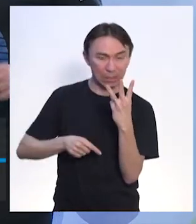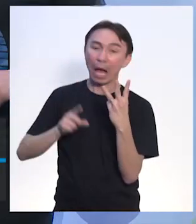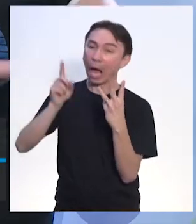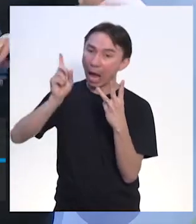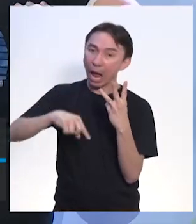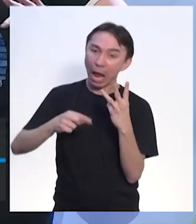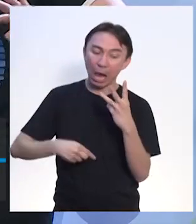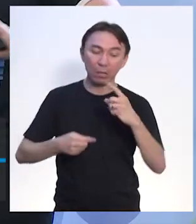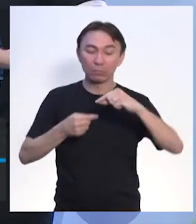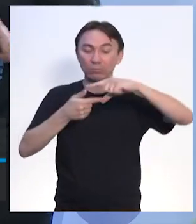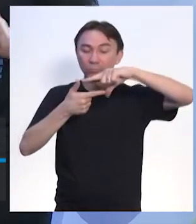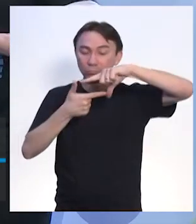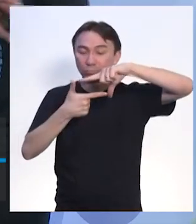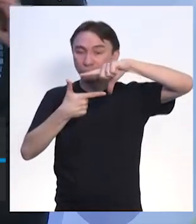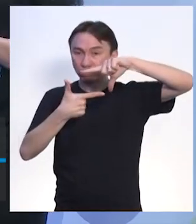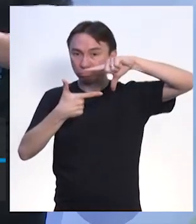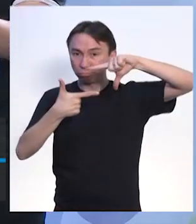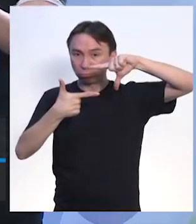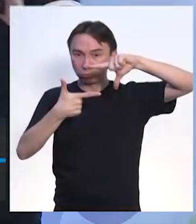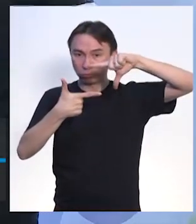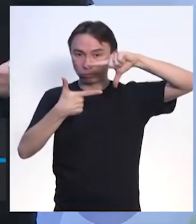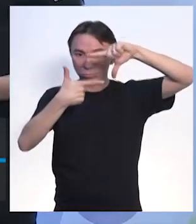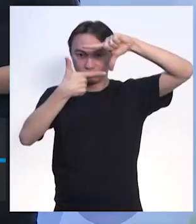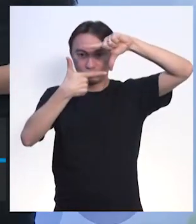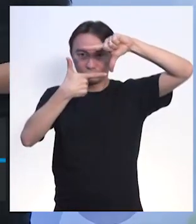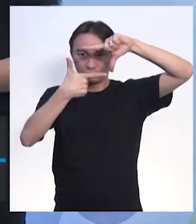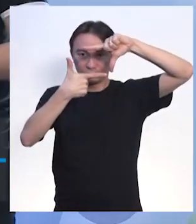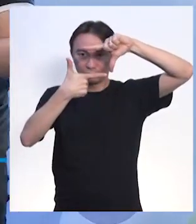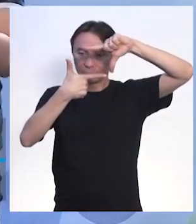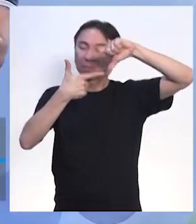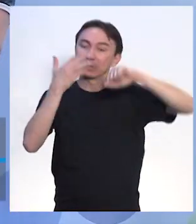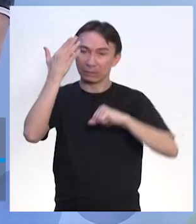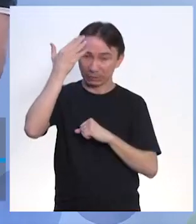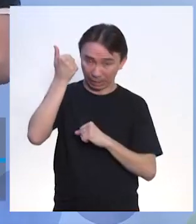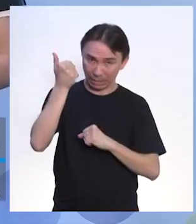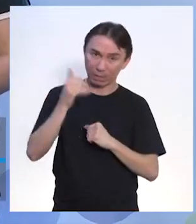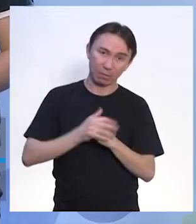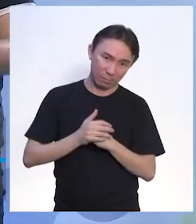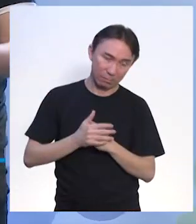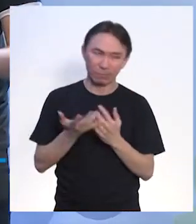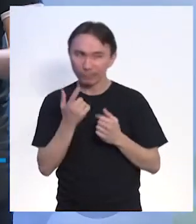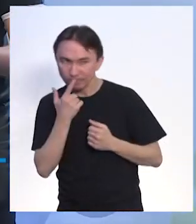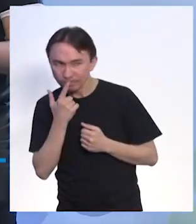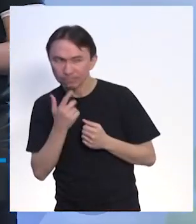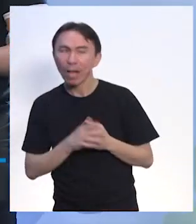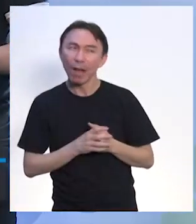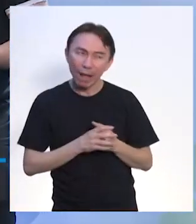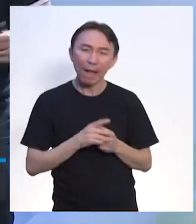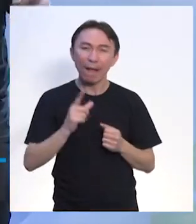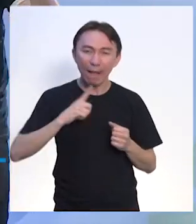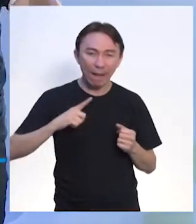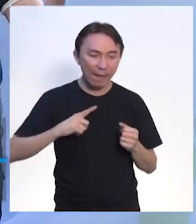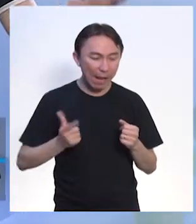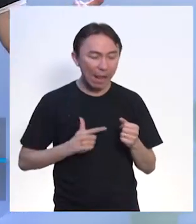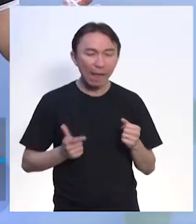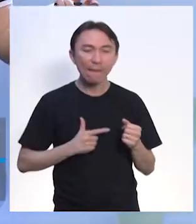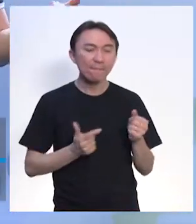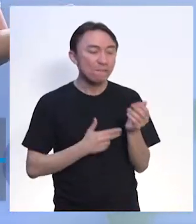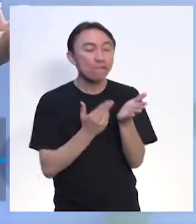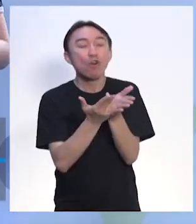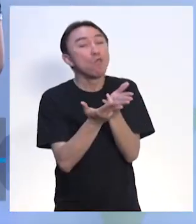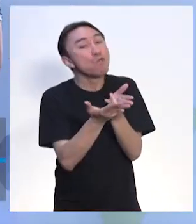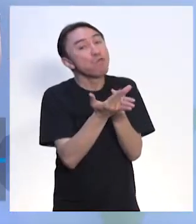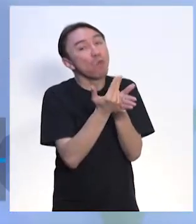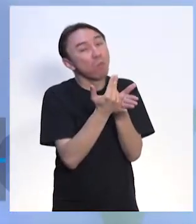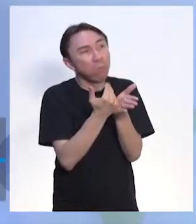retângulos. Perfeito. Então, dá para ver que é retângulo ali, eu consigo identificar. Então, formato é o mesmo, é uma dos critérios, digamos assim.